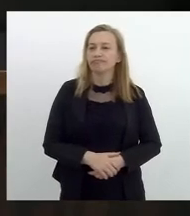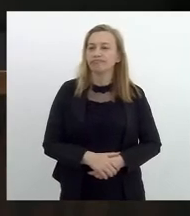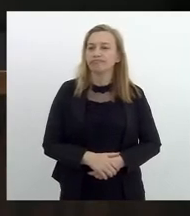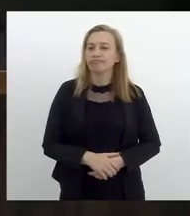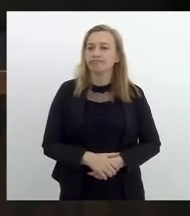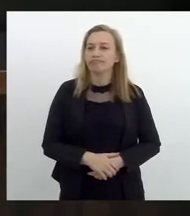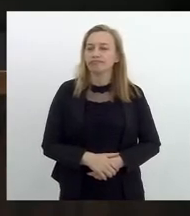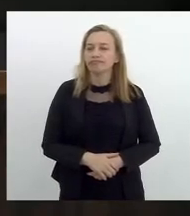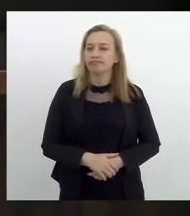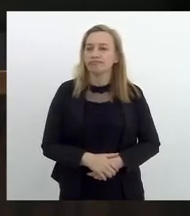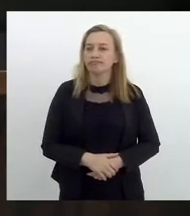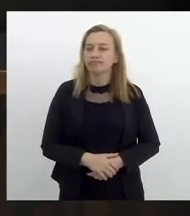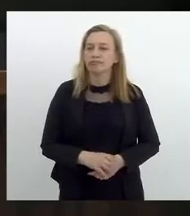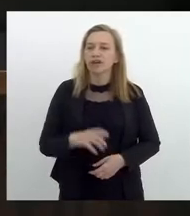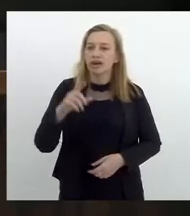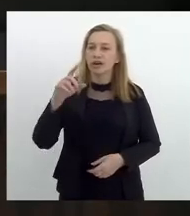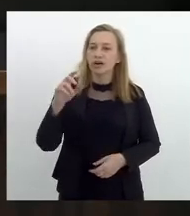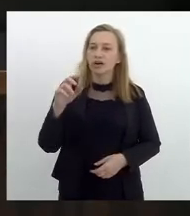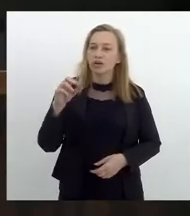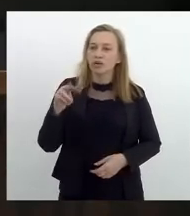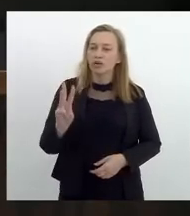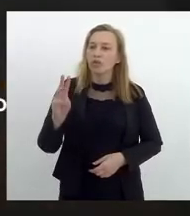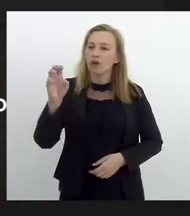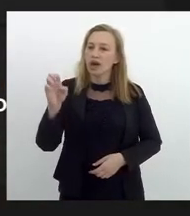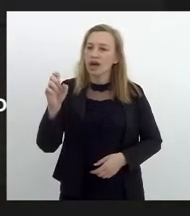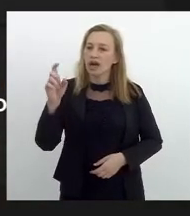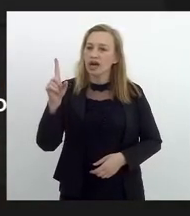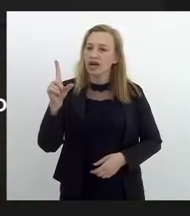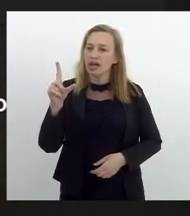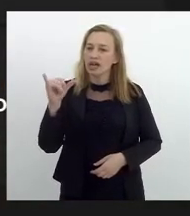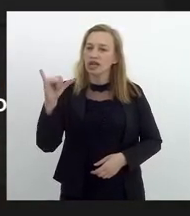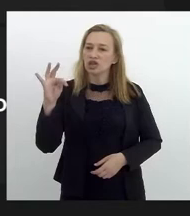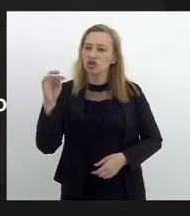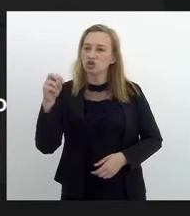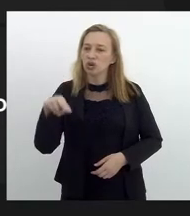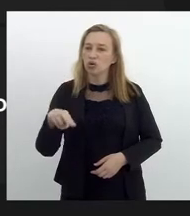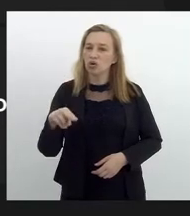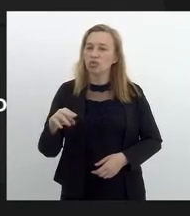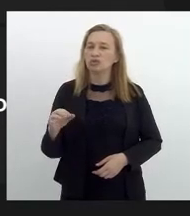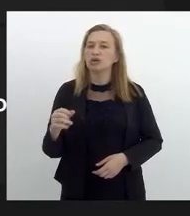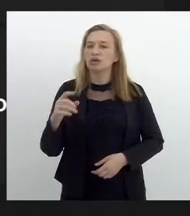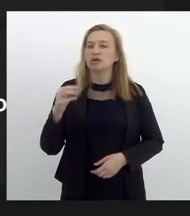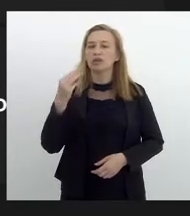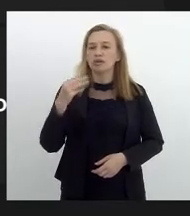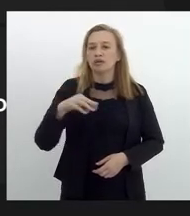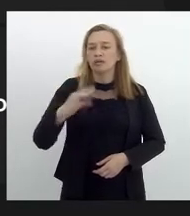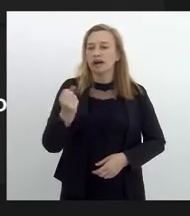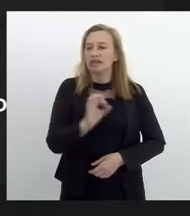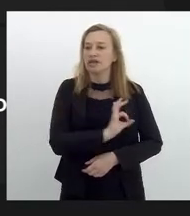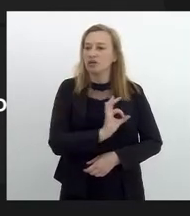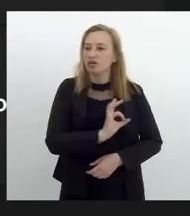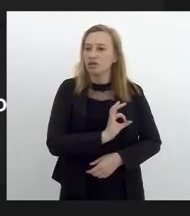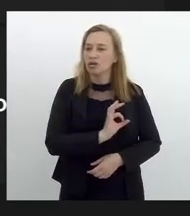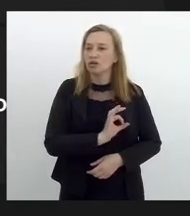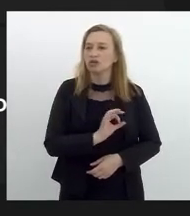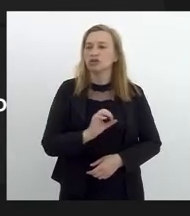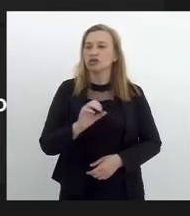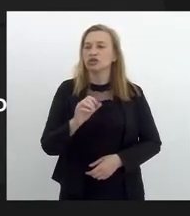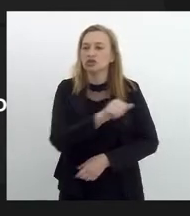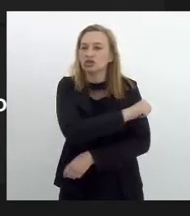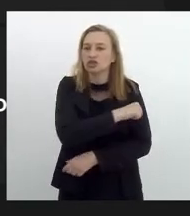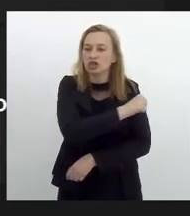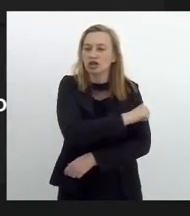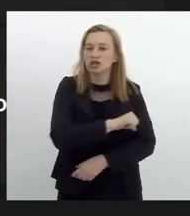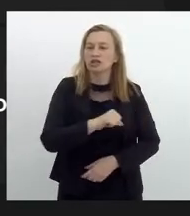Deputado Wellington José. Deputado Wellington José, Marta Rocha, Rejane, Dani Monteiro, Rubens